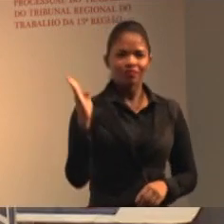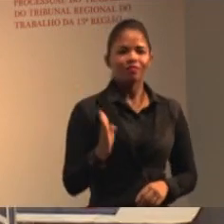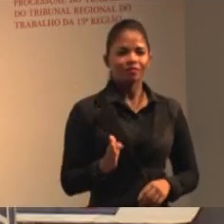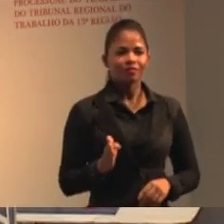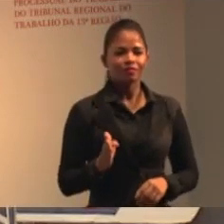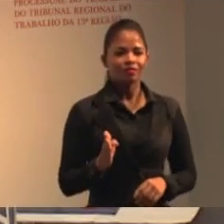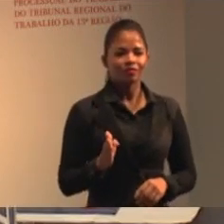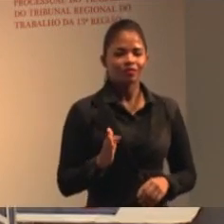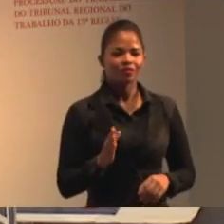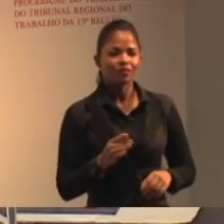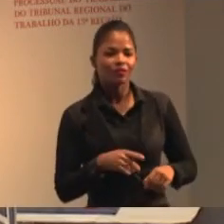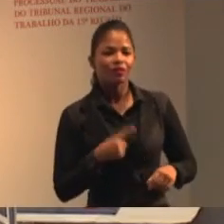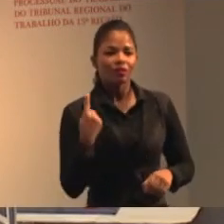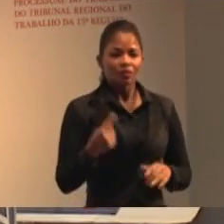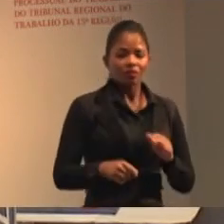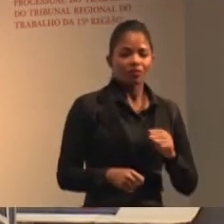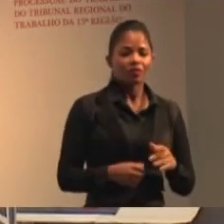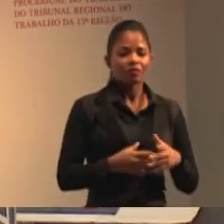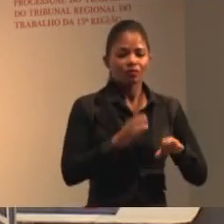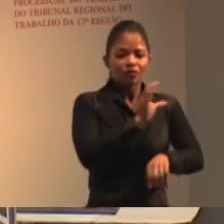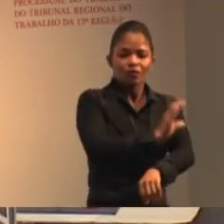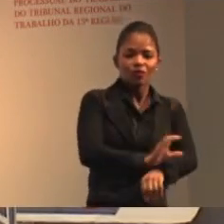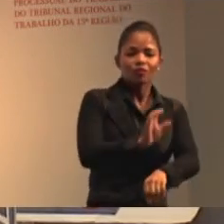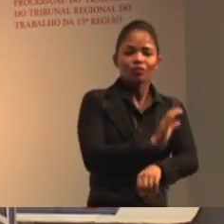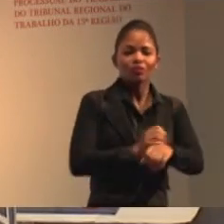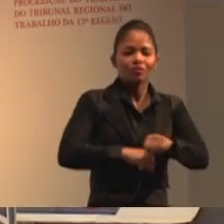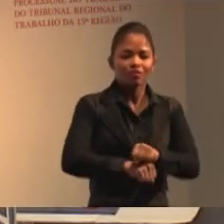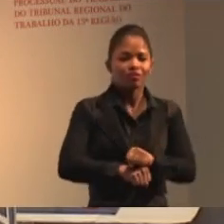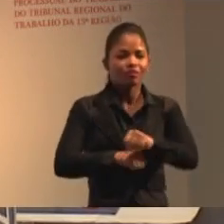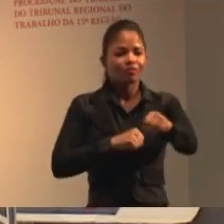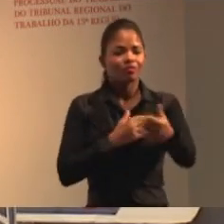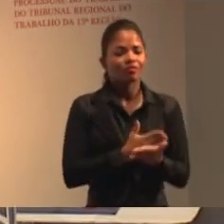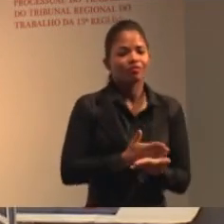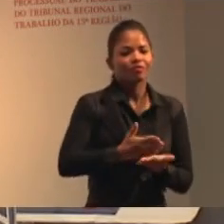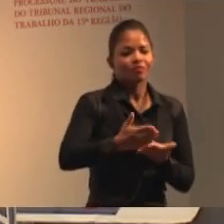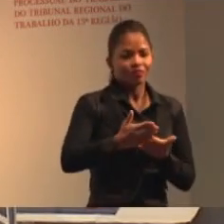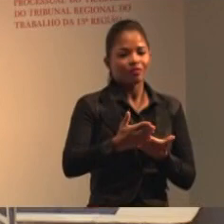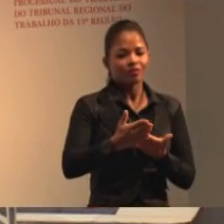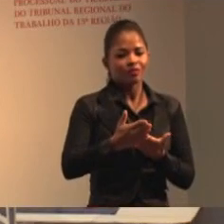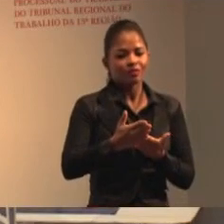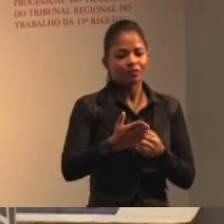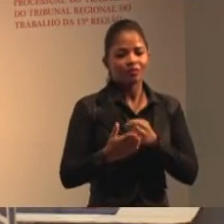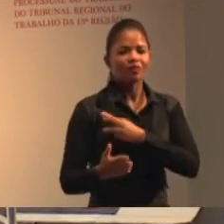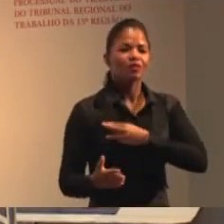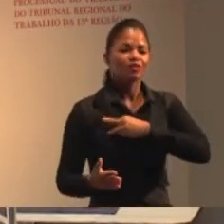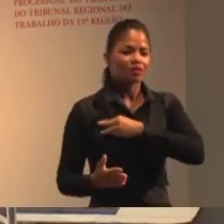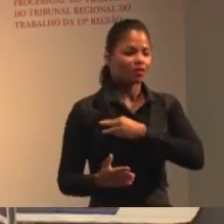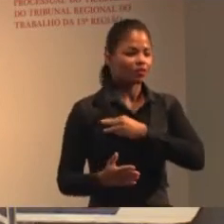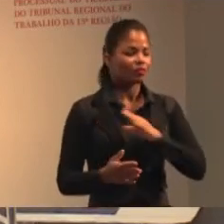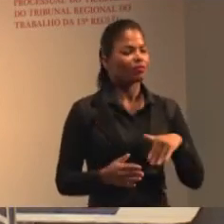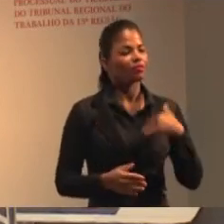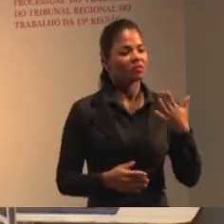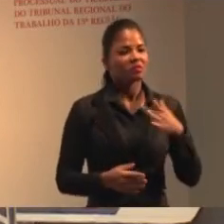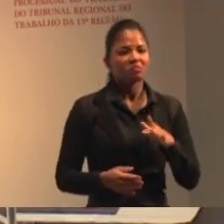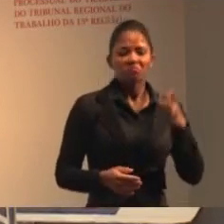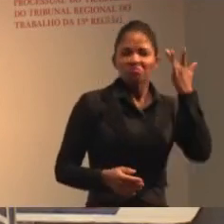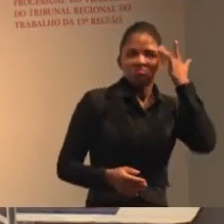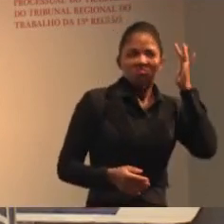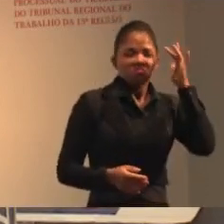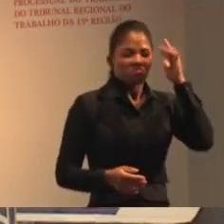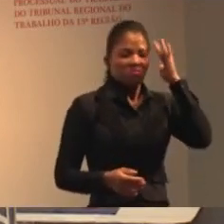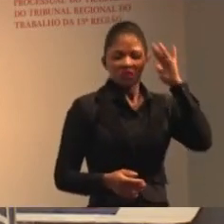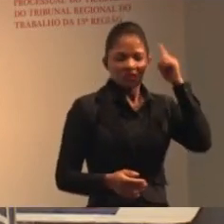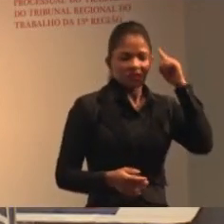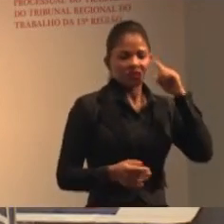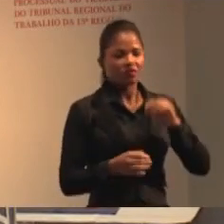Foi uma das precursoras dos cursos de formação inicial para magistrados, quando nem se pensava em um